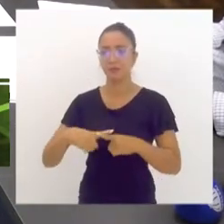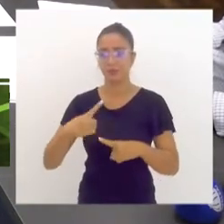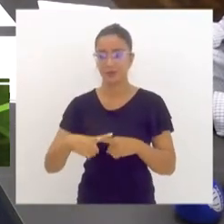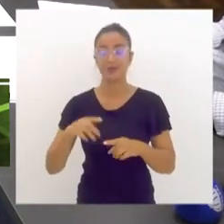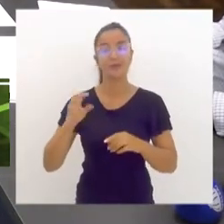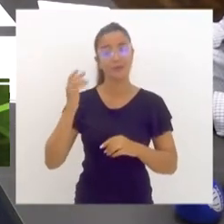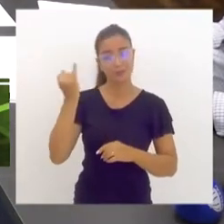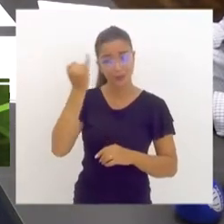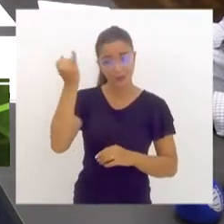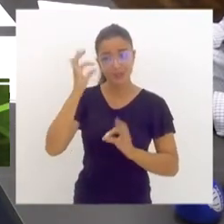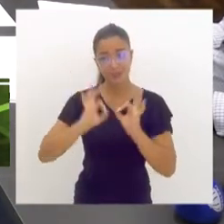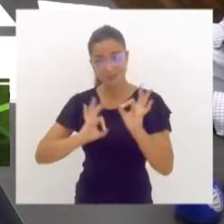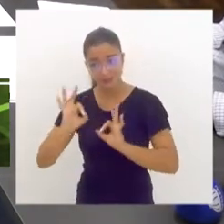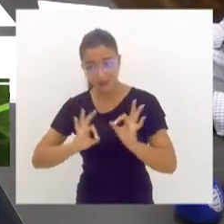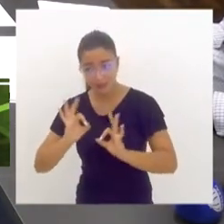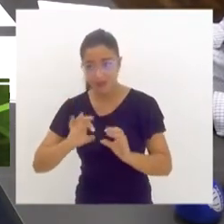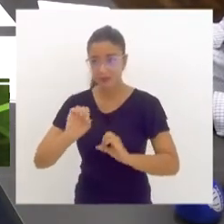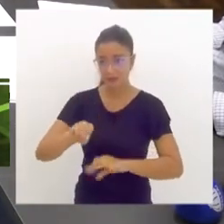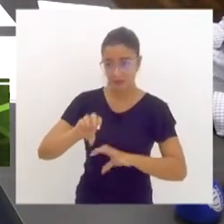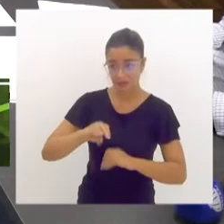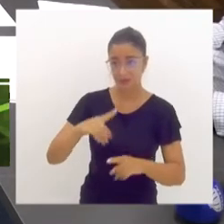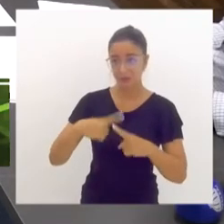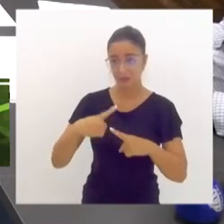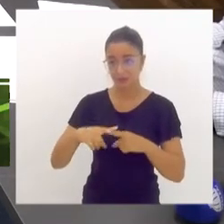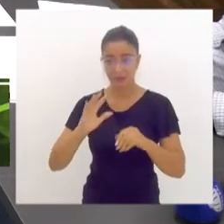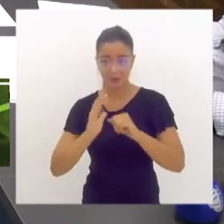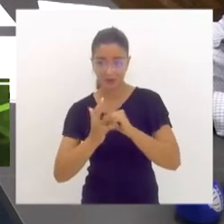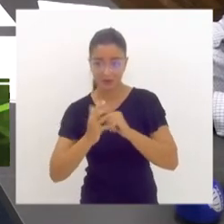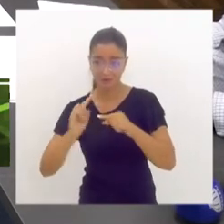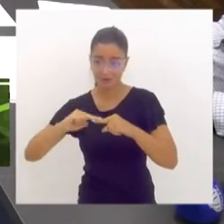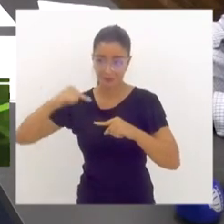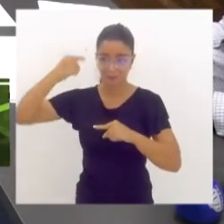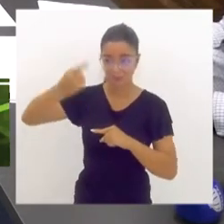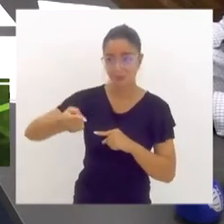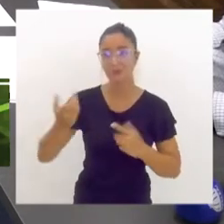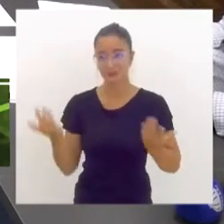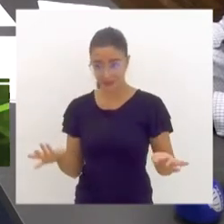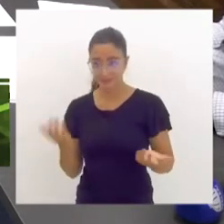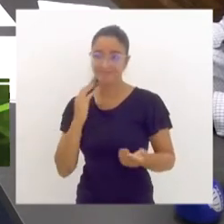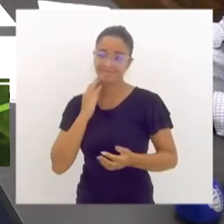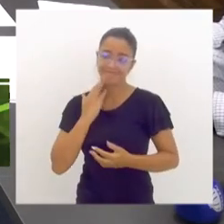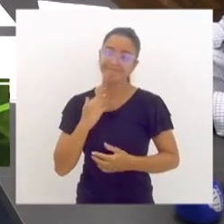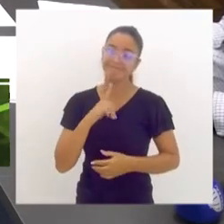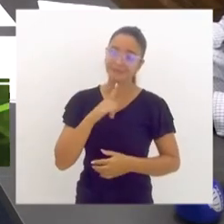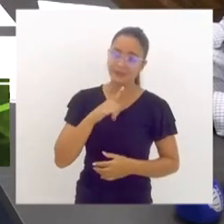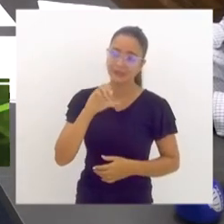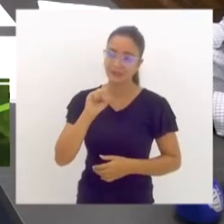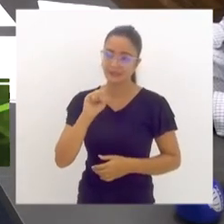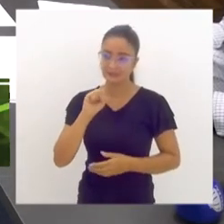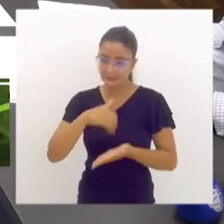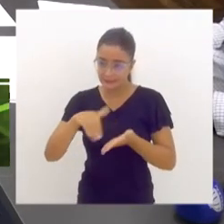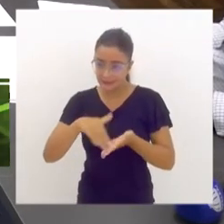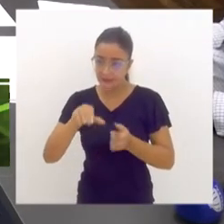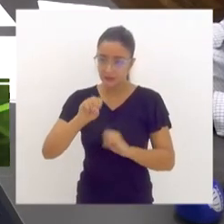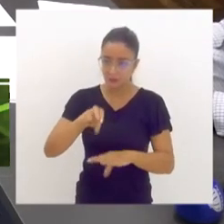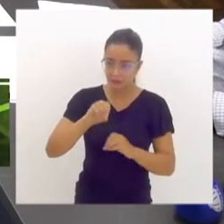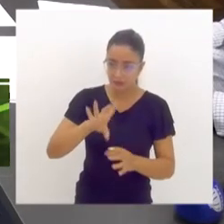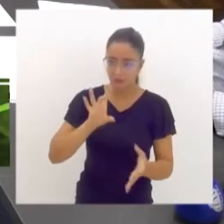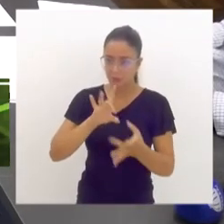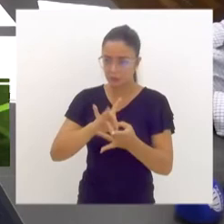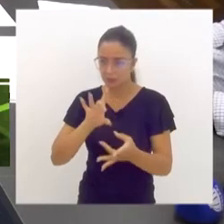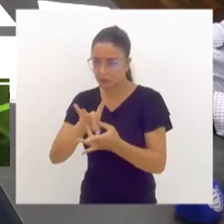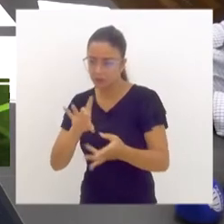pós-pandemia, né, a intermediação que essa comissão teve e tem até hoje, né, com a SEDUC, com os vários órgãos. E agradecer